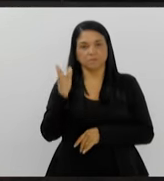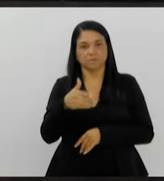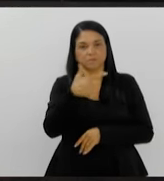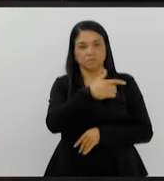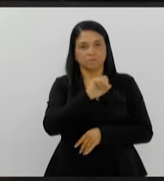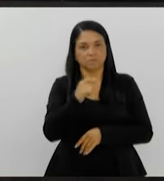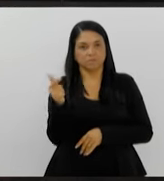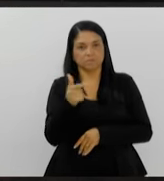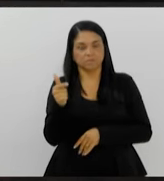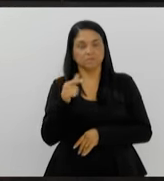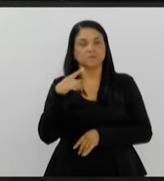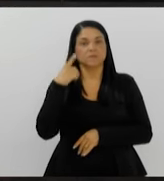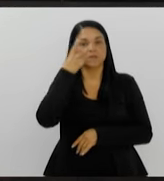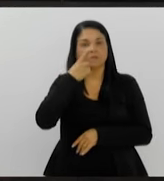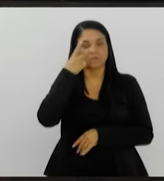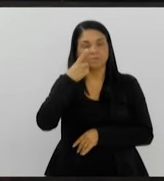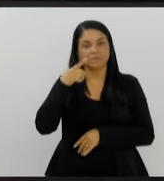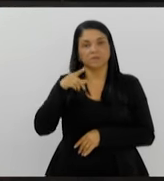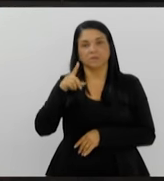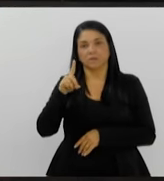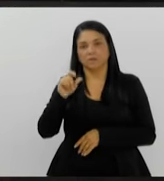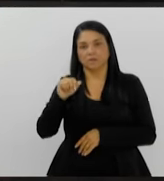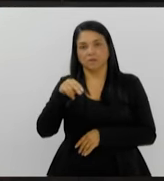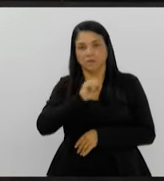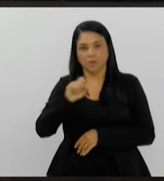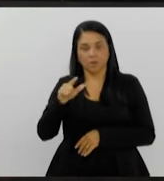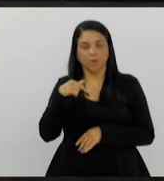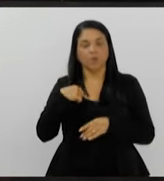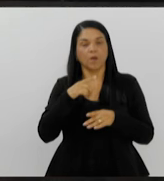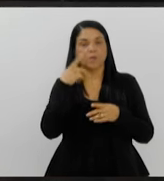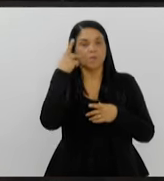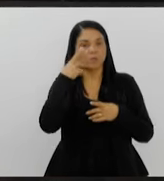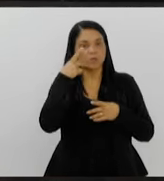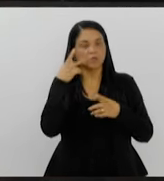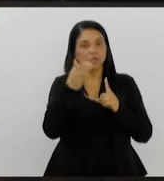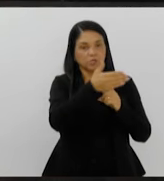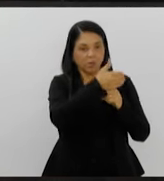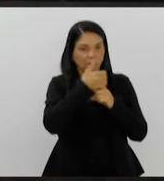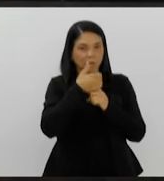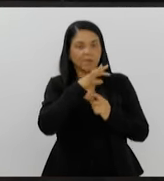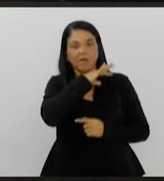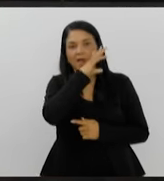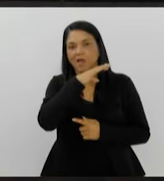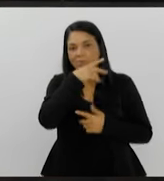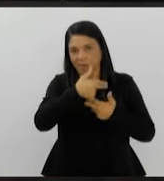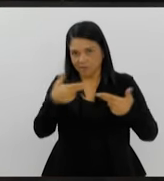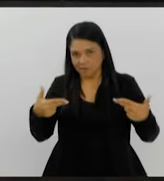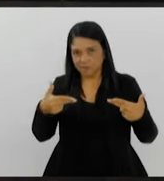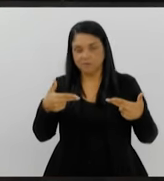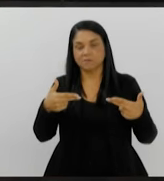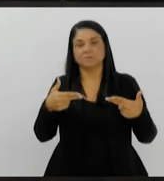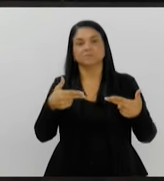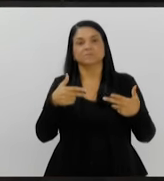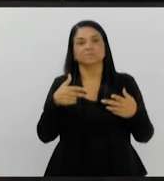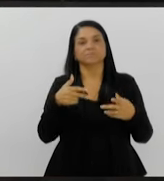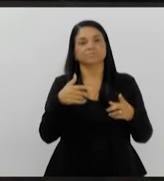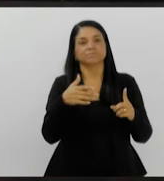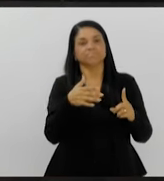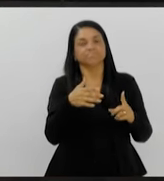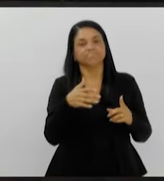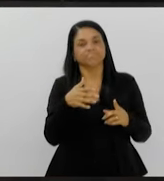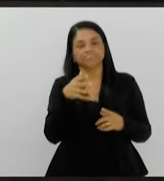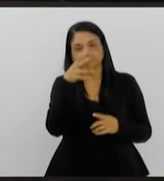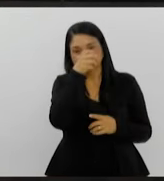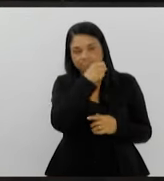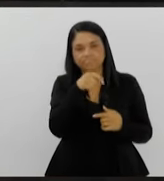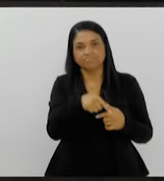autoria do deputado Daniel bron que institui a política de proteção e acolhimento de animais de estimação resgatados em virtude de